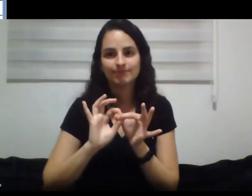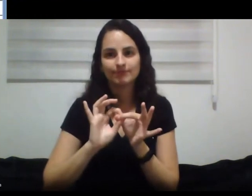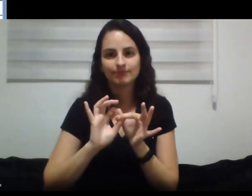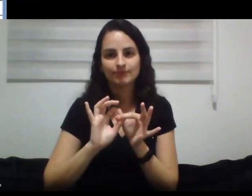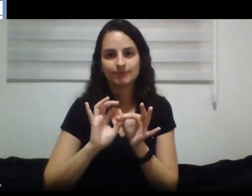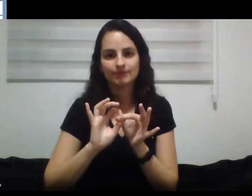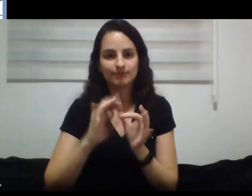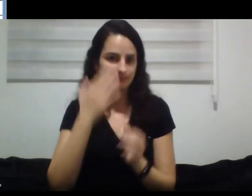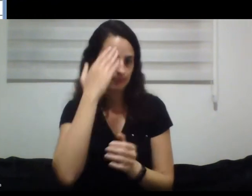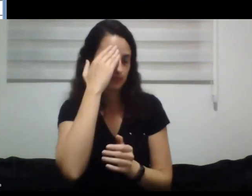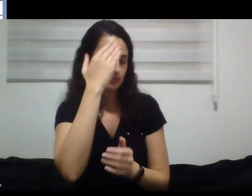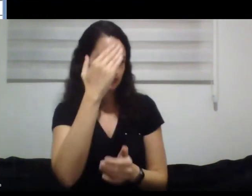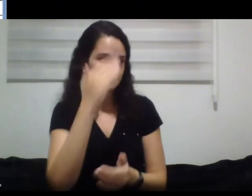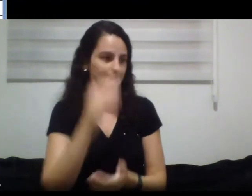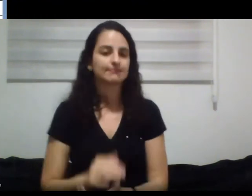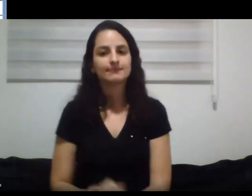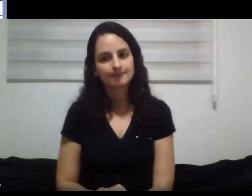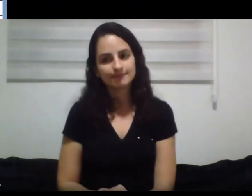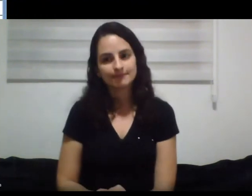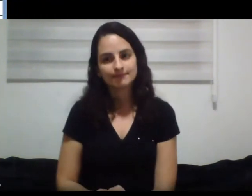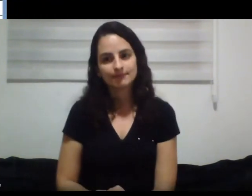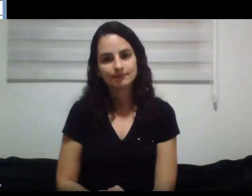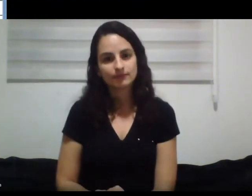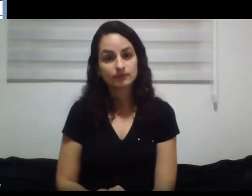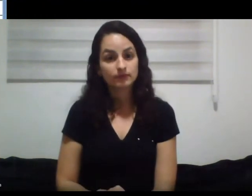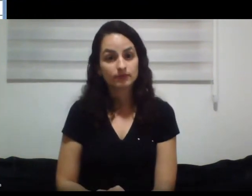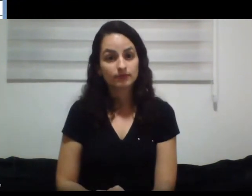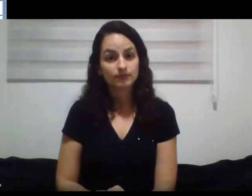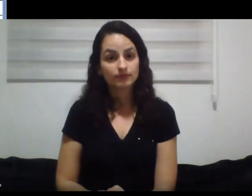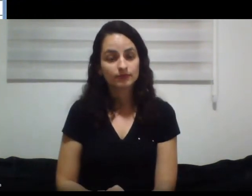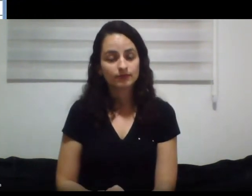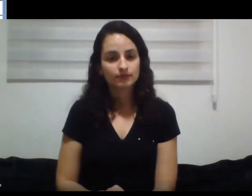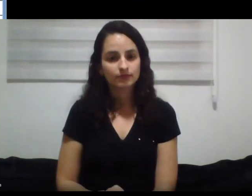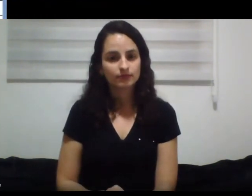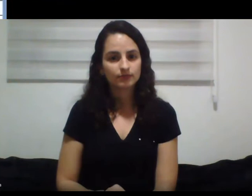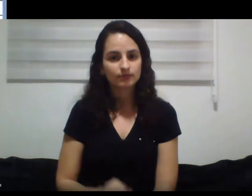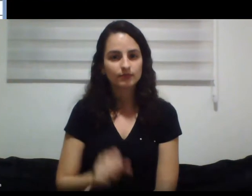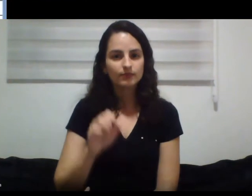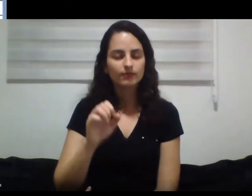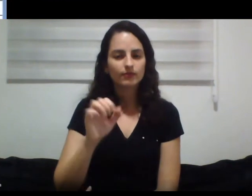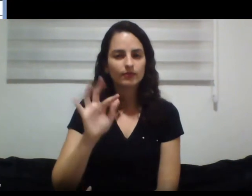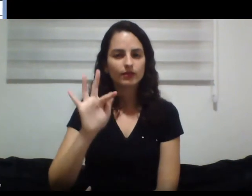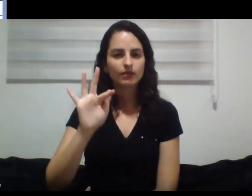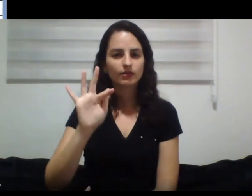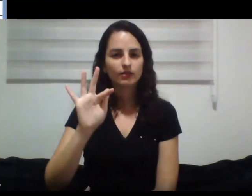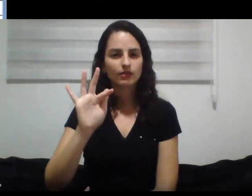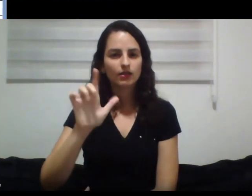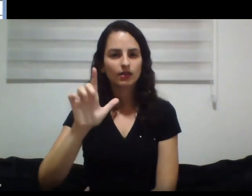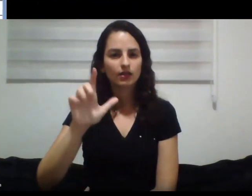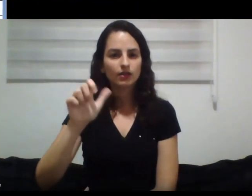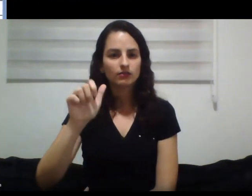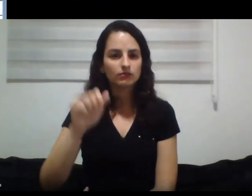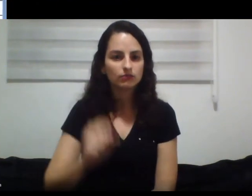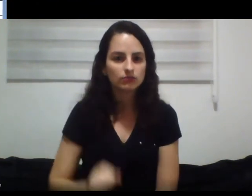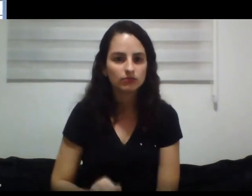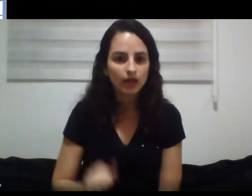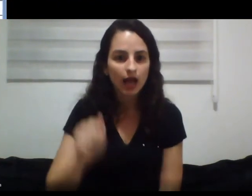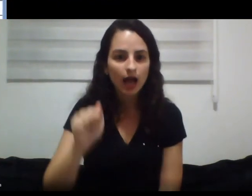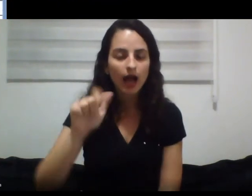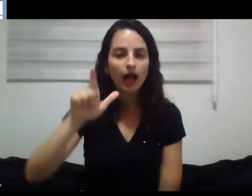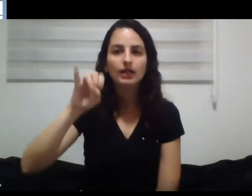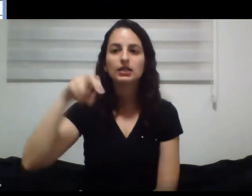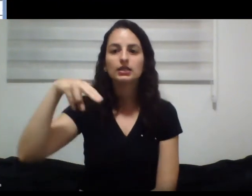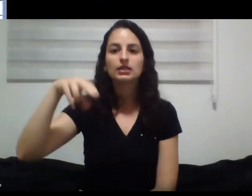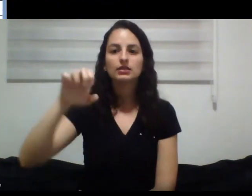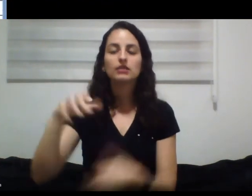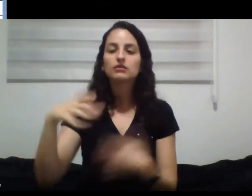Das reflexões que nós estamos fazendo enquanto equipe dos DEG e equipe da DidiPad, o posicionamento que a gente